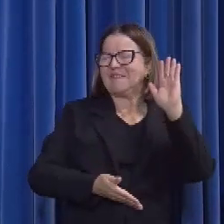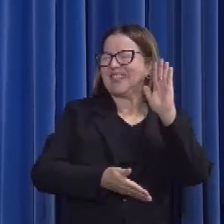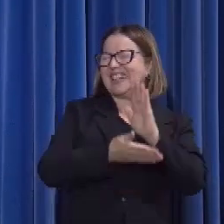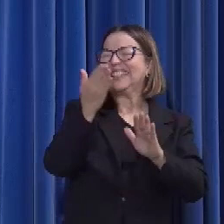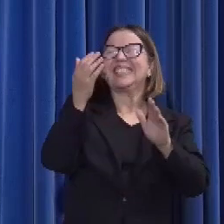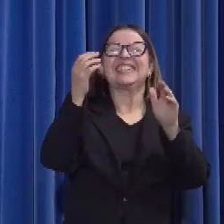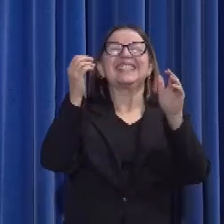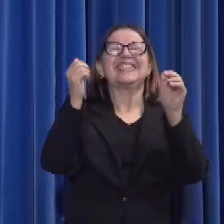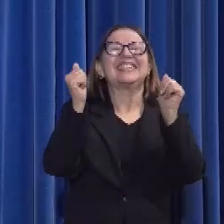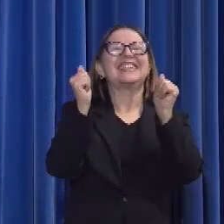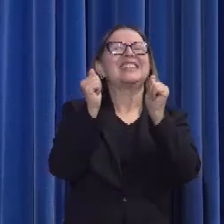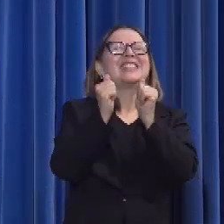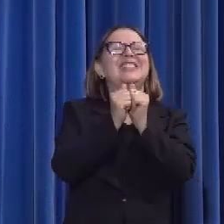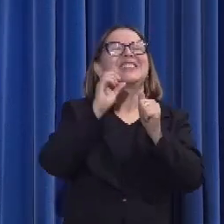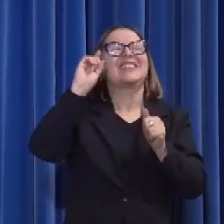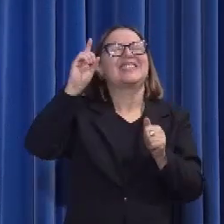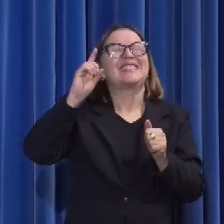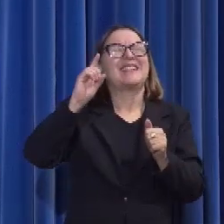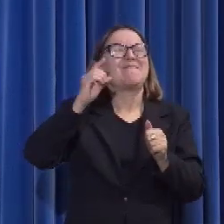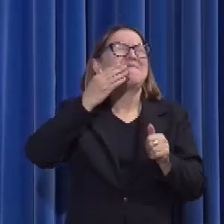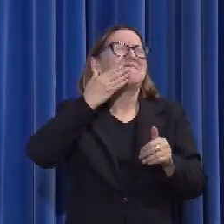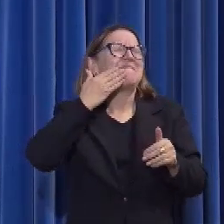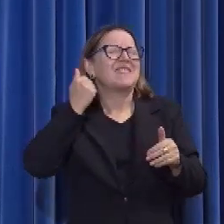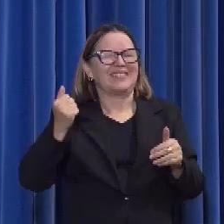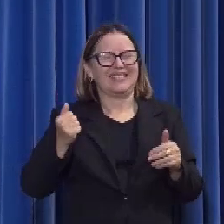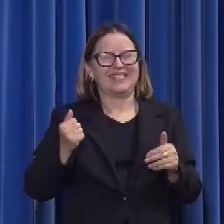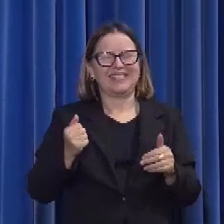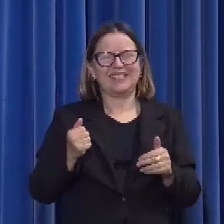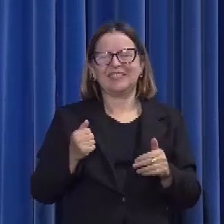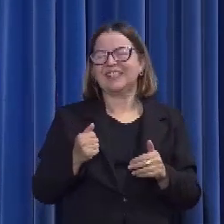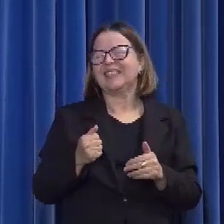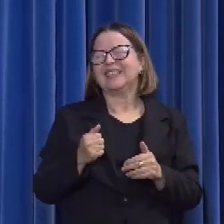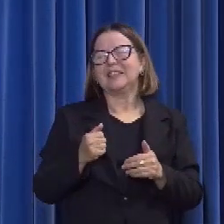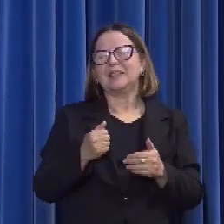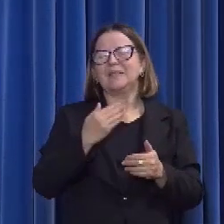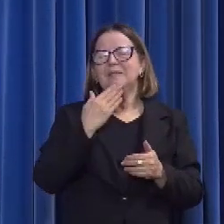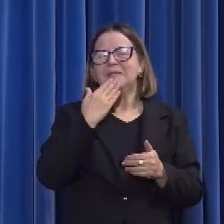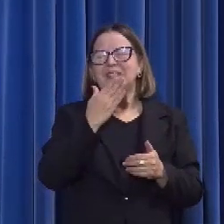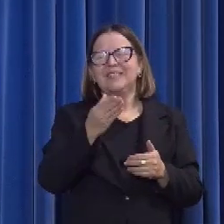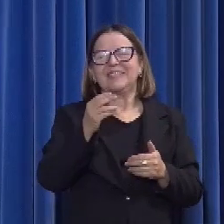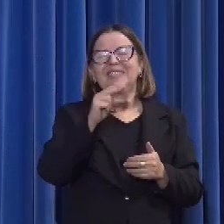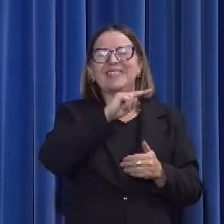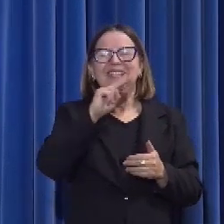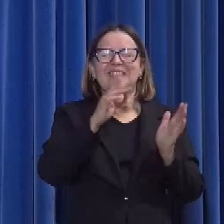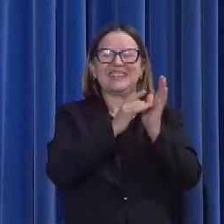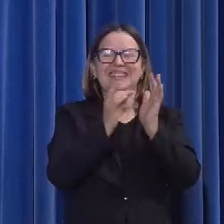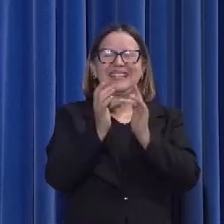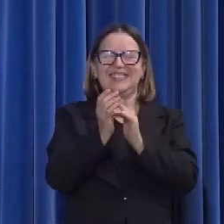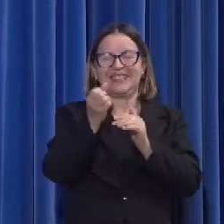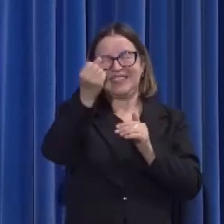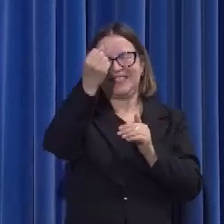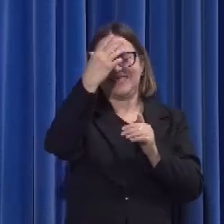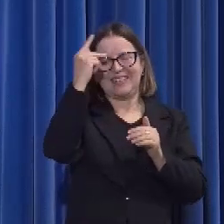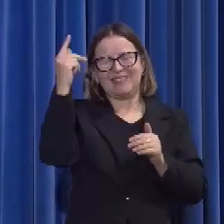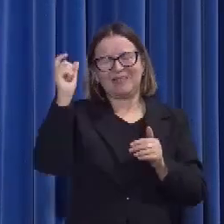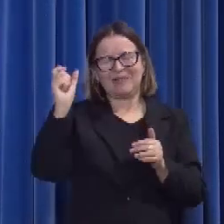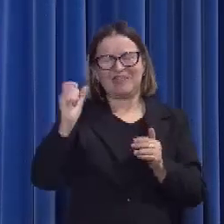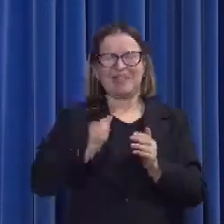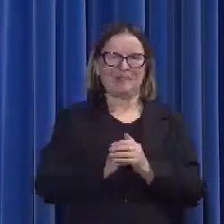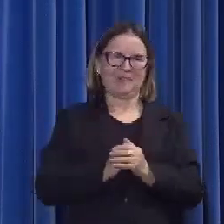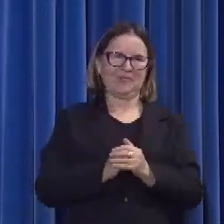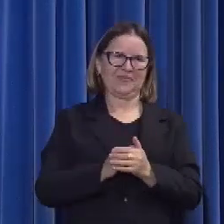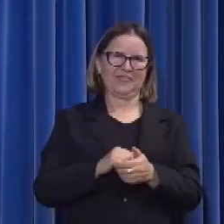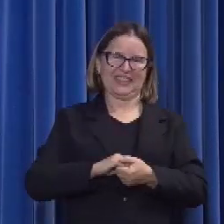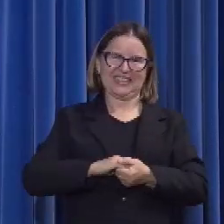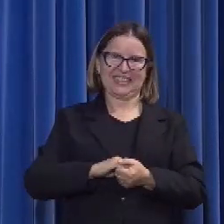melhor. Fala conosco, Pai, nessa manhã. É o que nós te pedimos, no nome de Jesus. Amém.